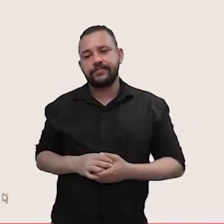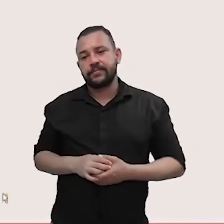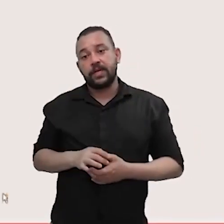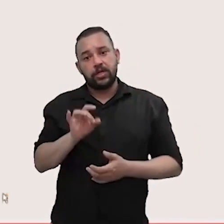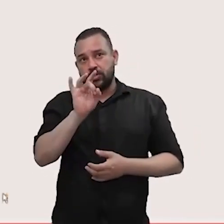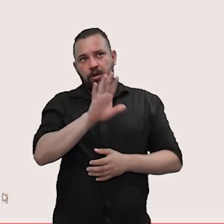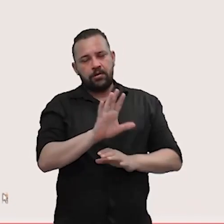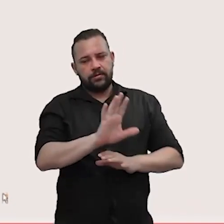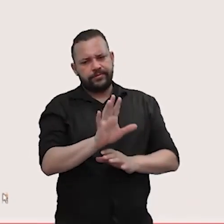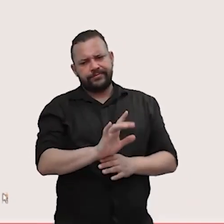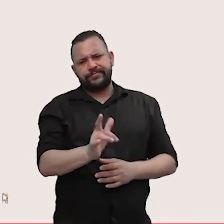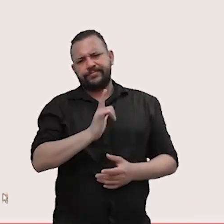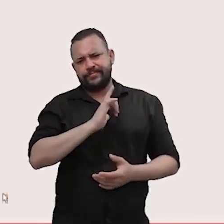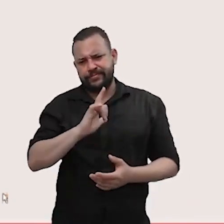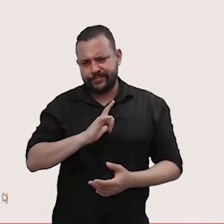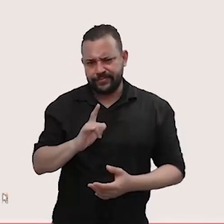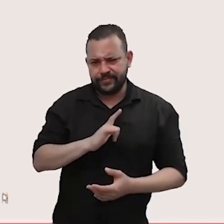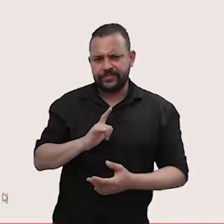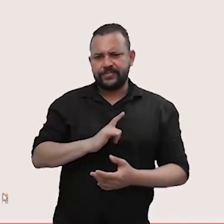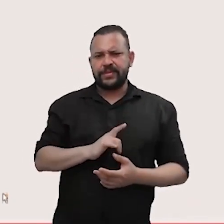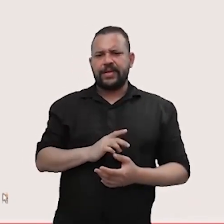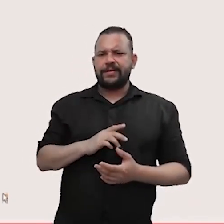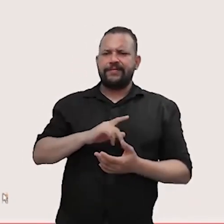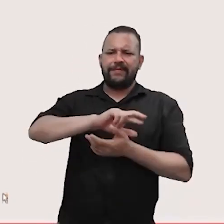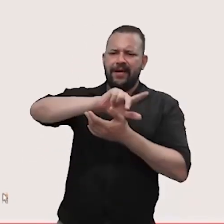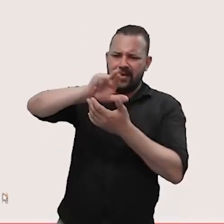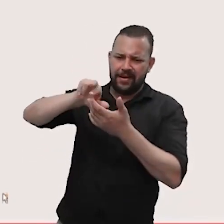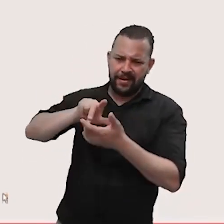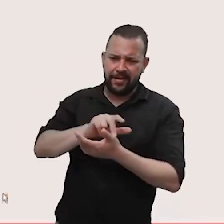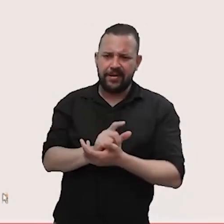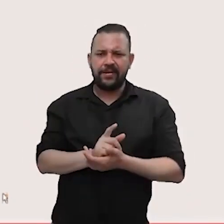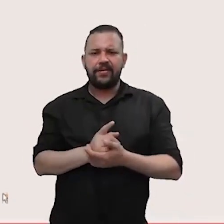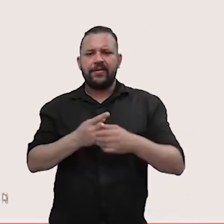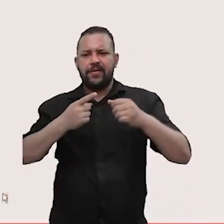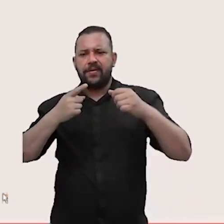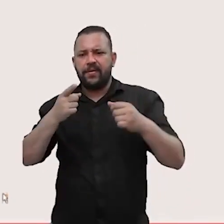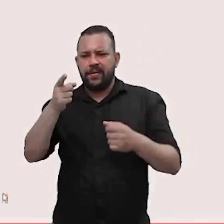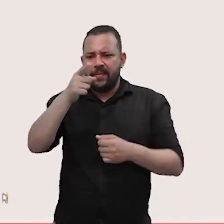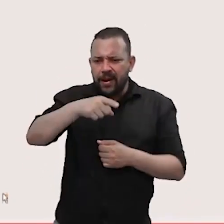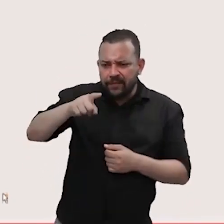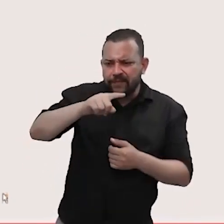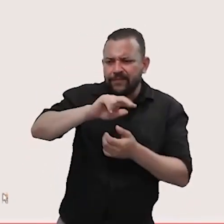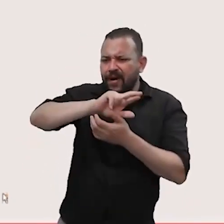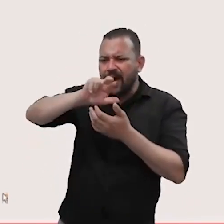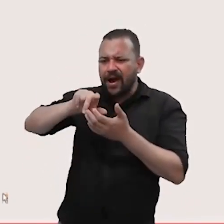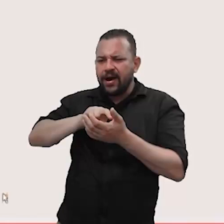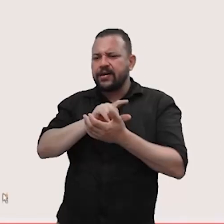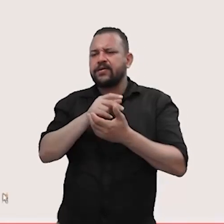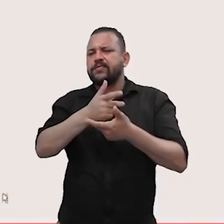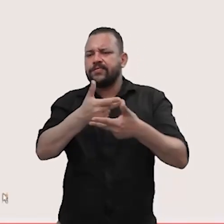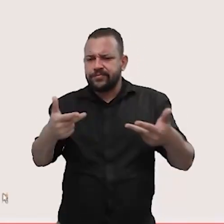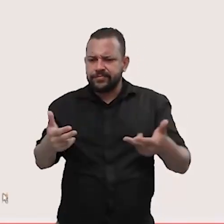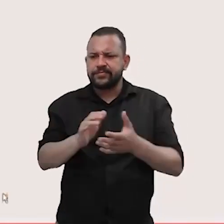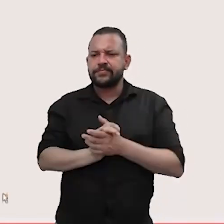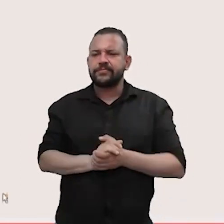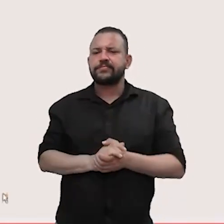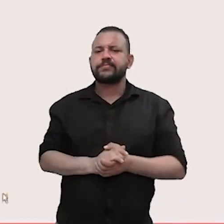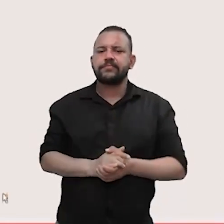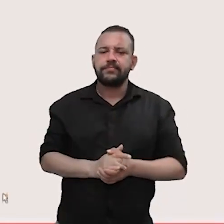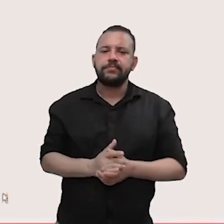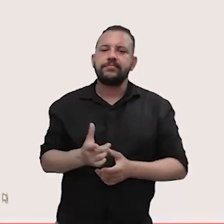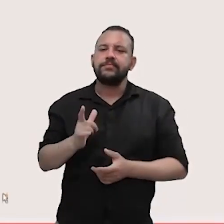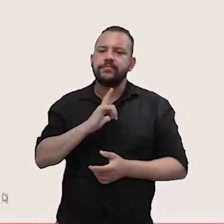isso. Temos as tríades de Dobereinen, temos o parafuso telúrico. Então, tem algumas